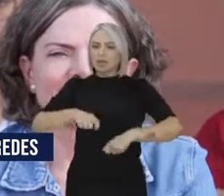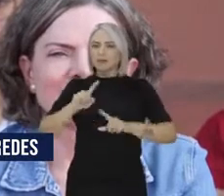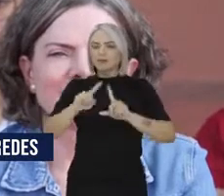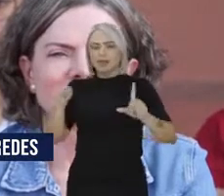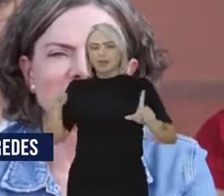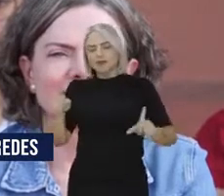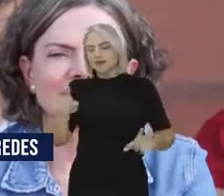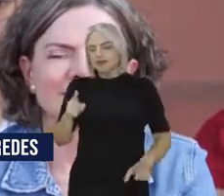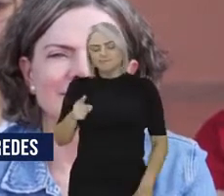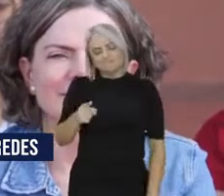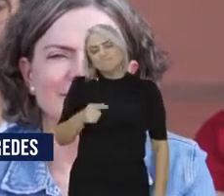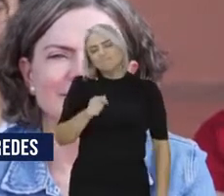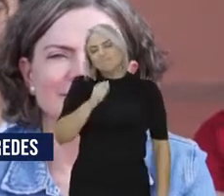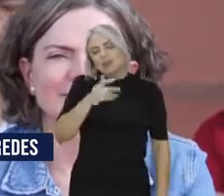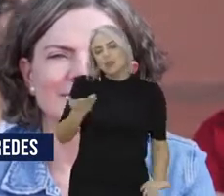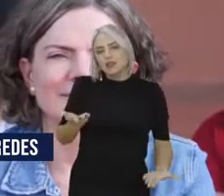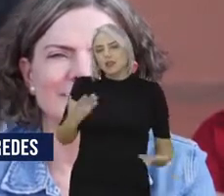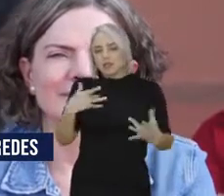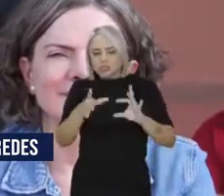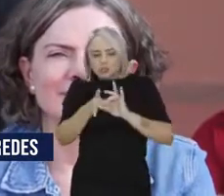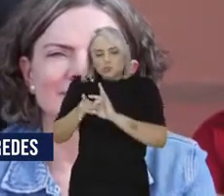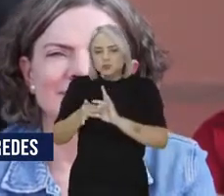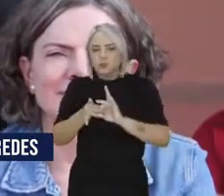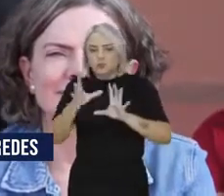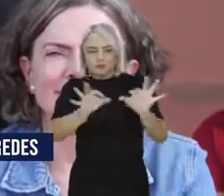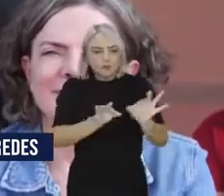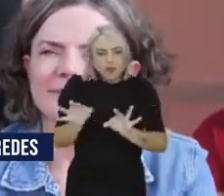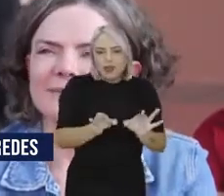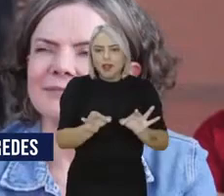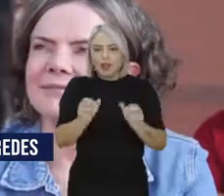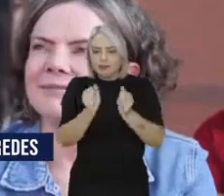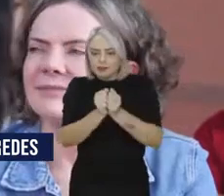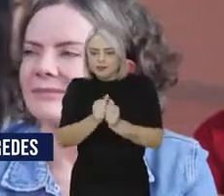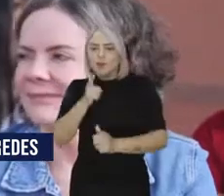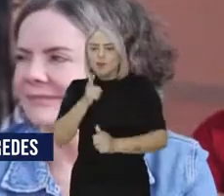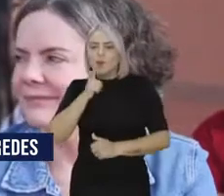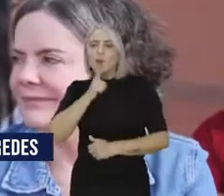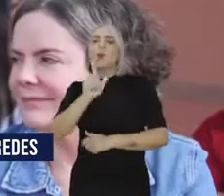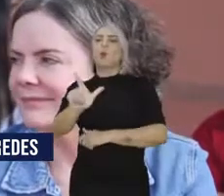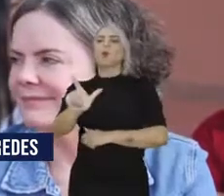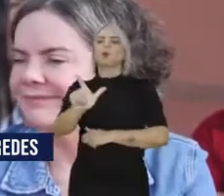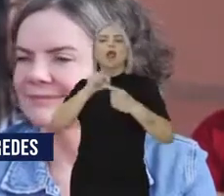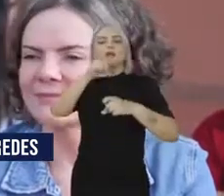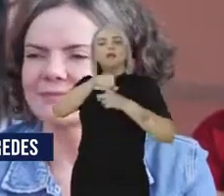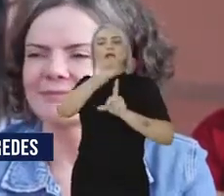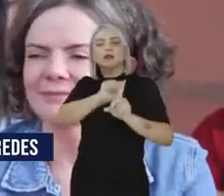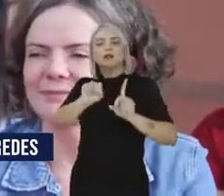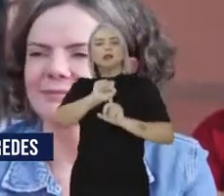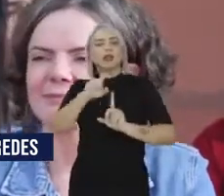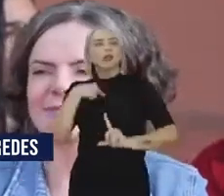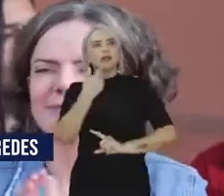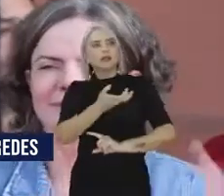mundo junto, todo mundo preparado, a gente consegue chegar na sociedade que a gente tanto sonha.